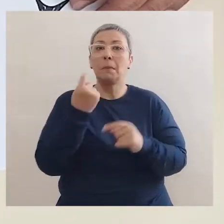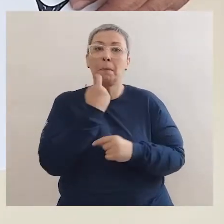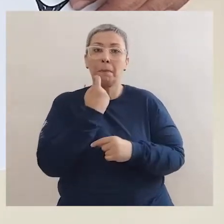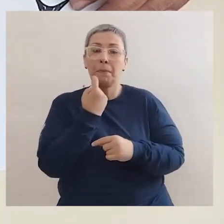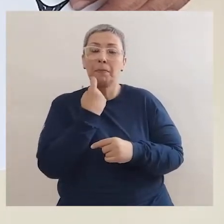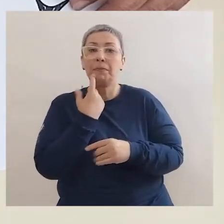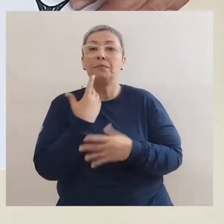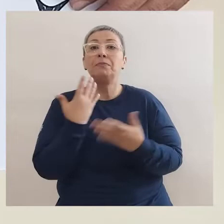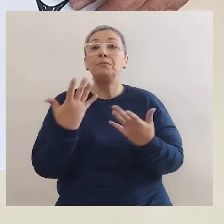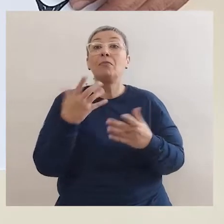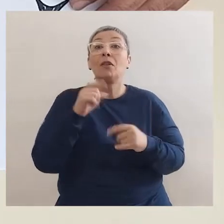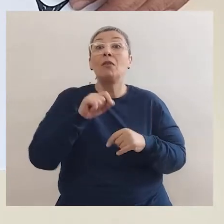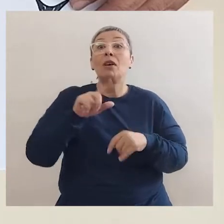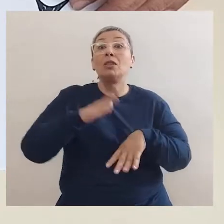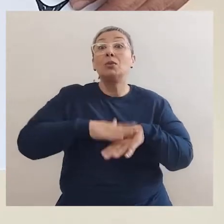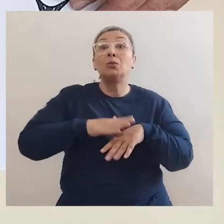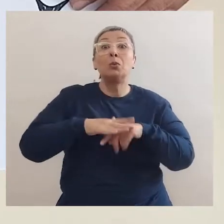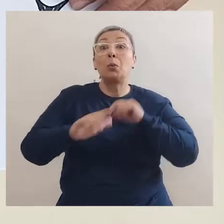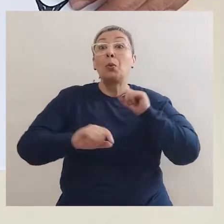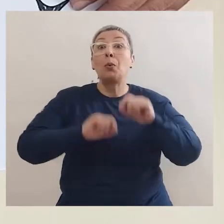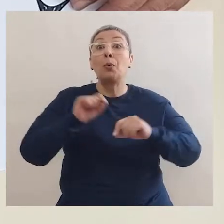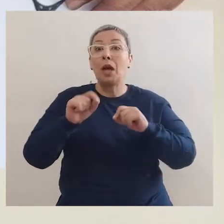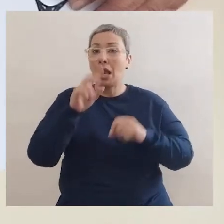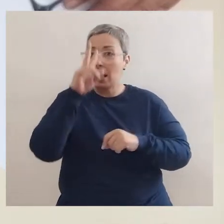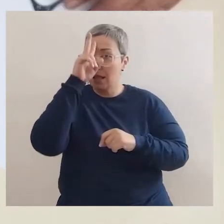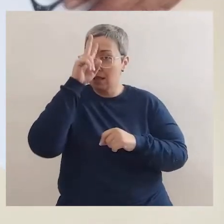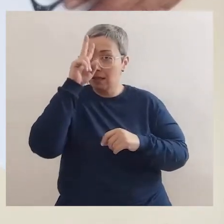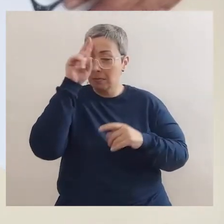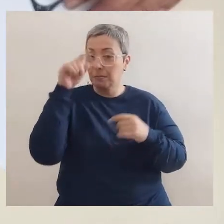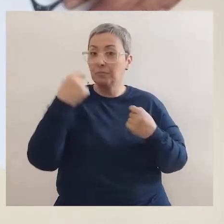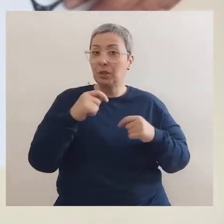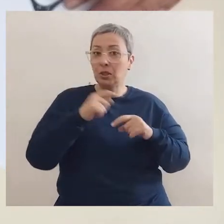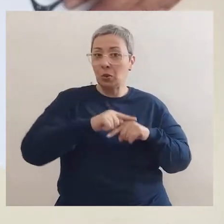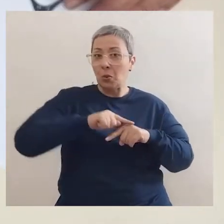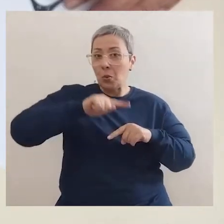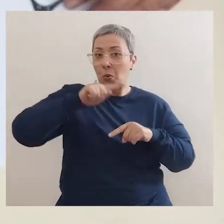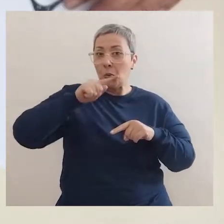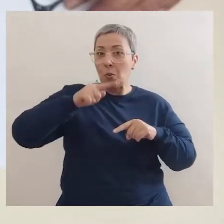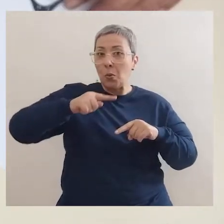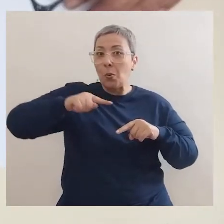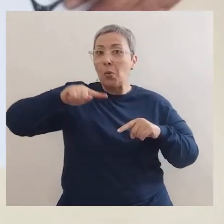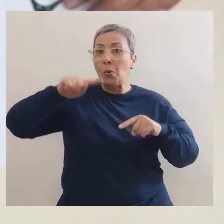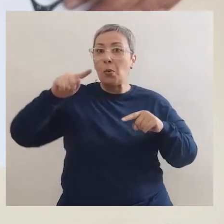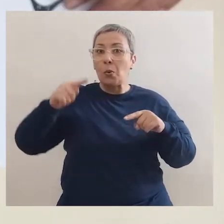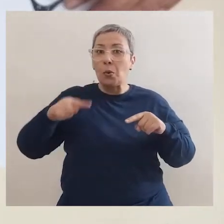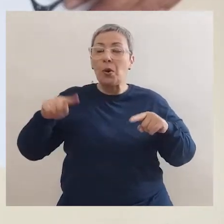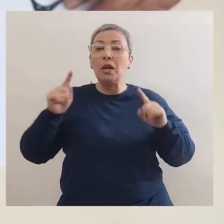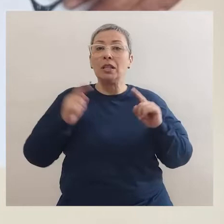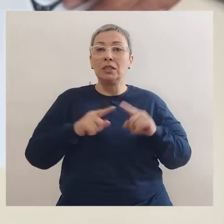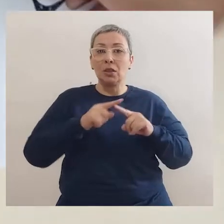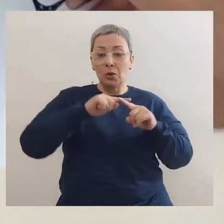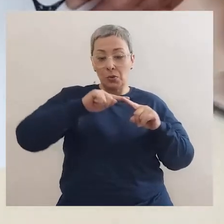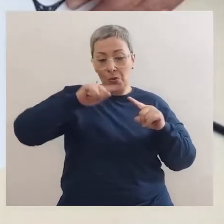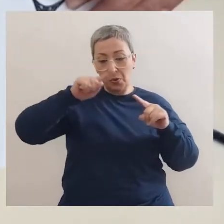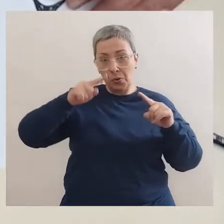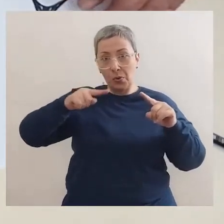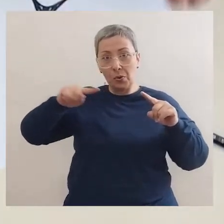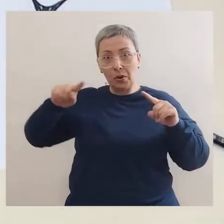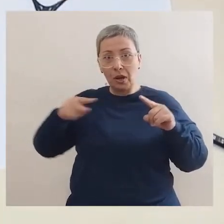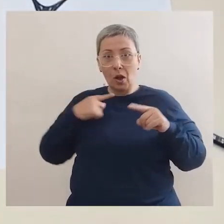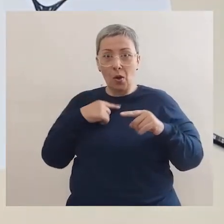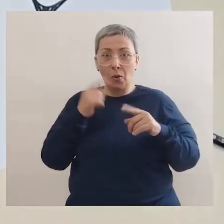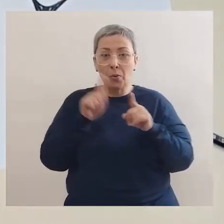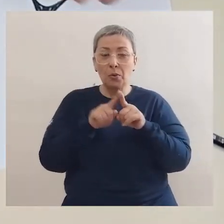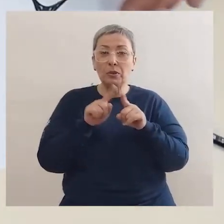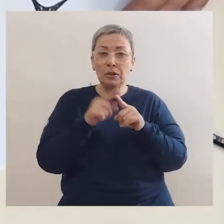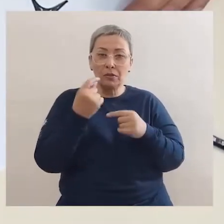linhas contornando a forma. Vocês perceberam a forma do peixinho aqui? Então, ó, eu dou uma distância. Eu vou fazer com a canetinha que é